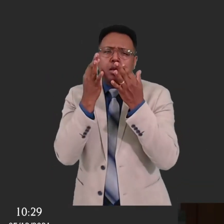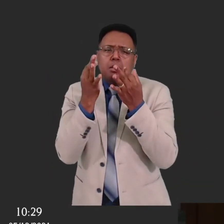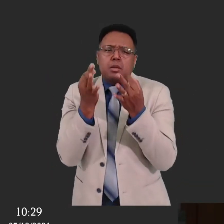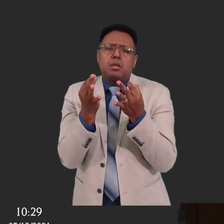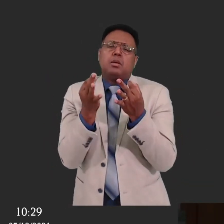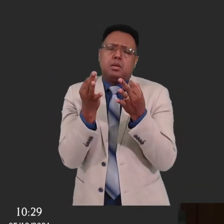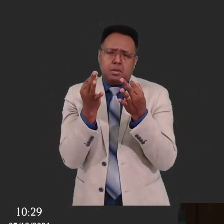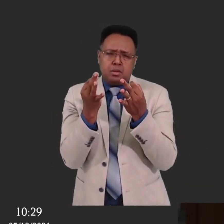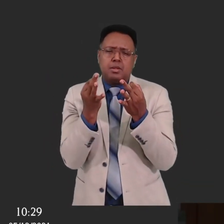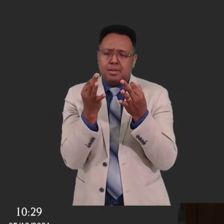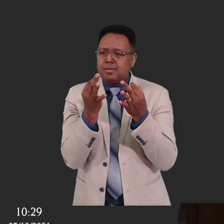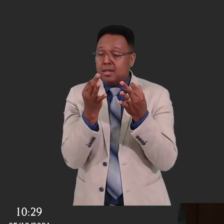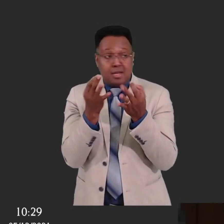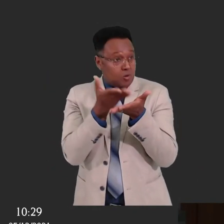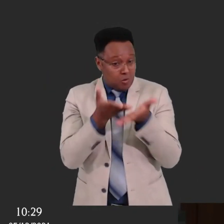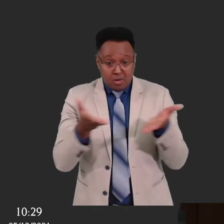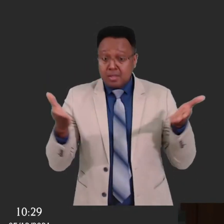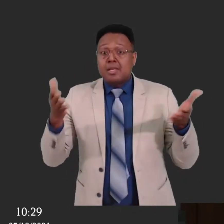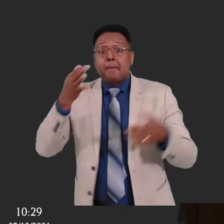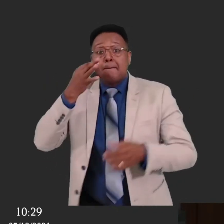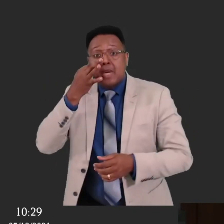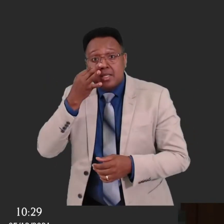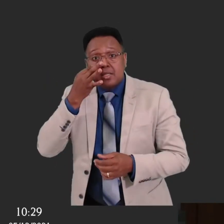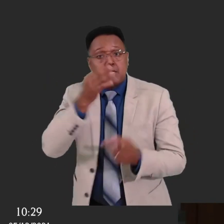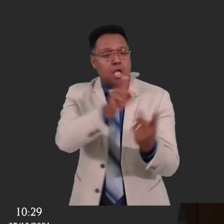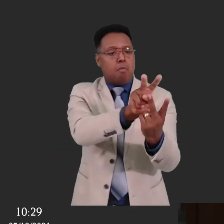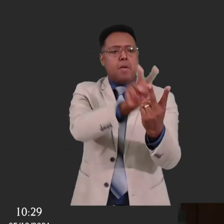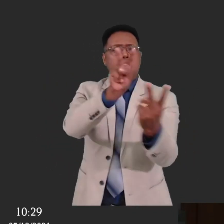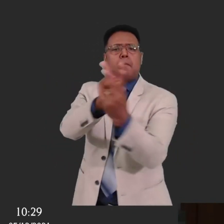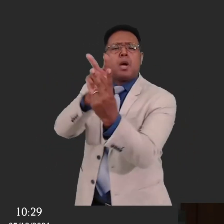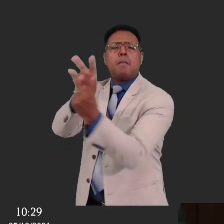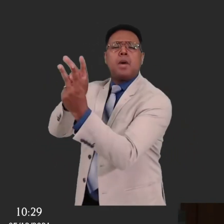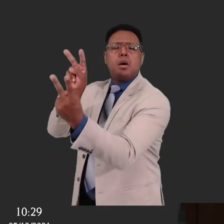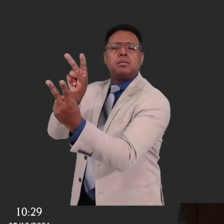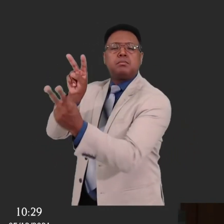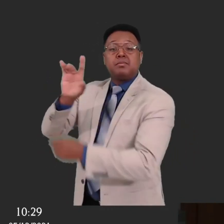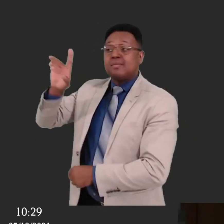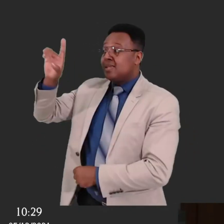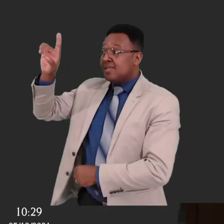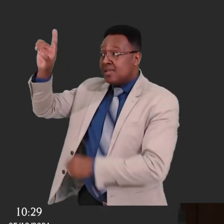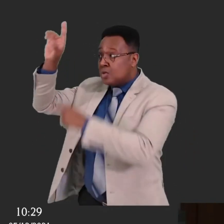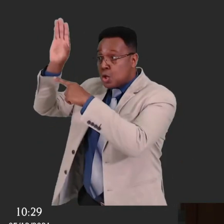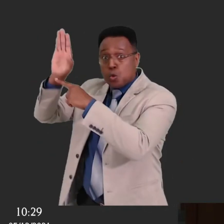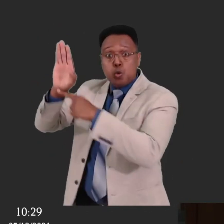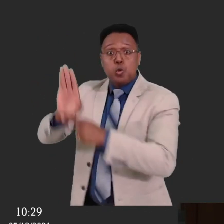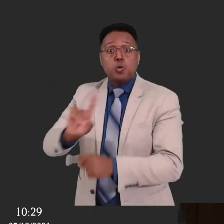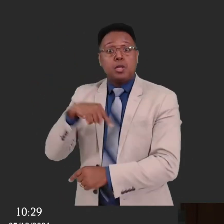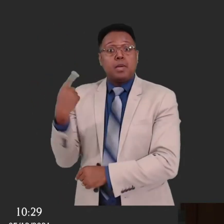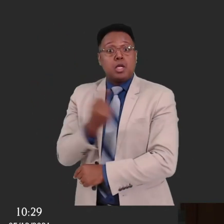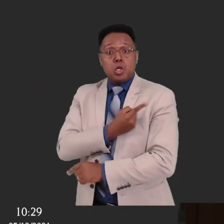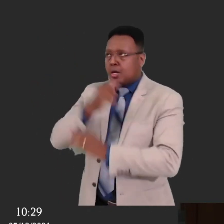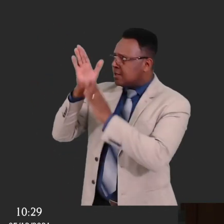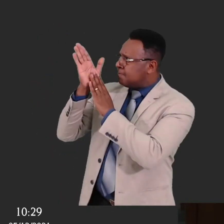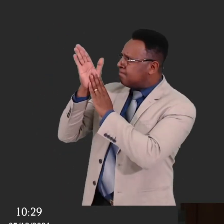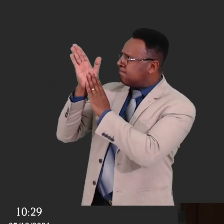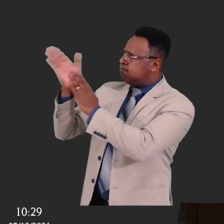de gente e mais um punhadinho por aí que estiver neste mundo ouvindo, que Deus nos guarde a todos, irmãos, na